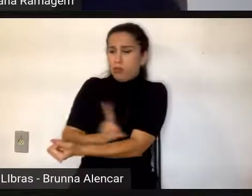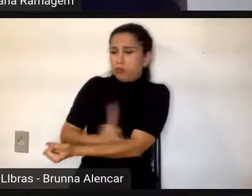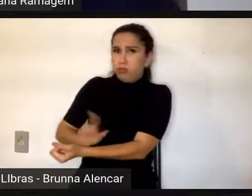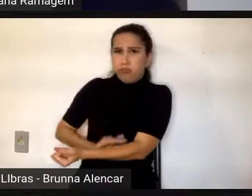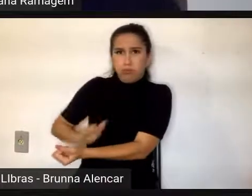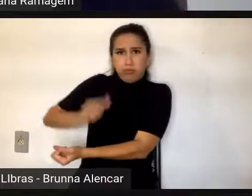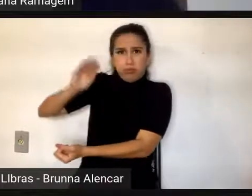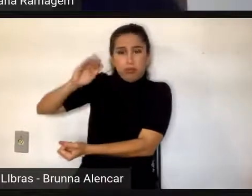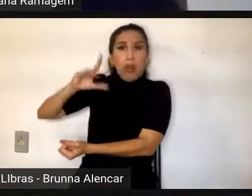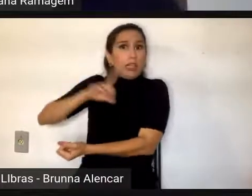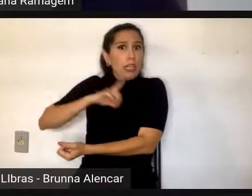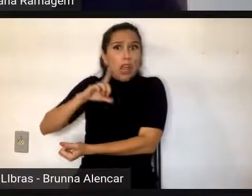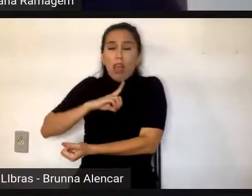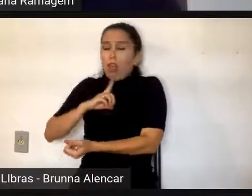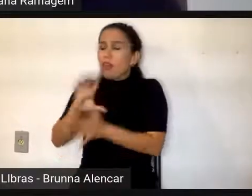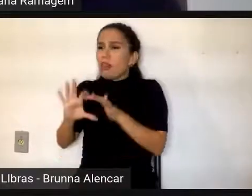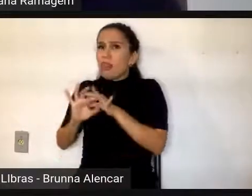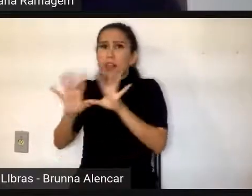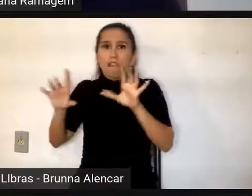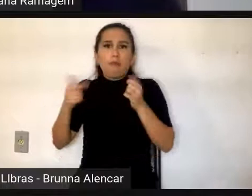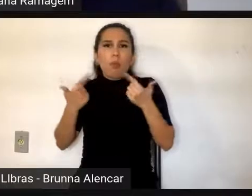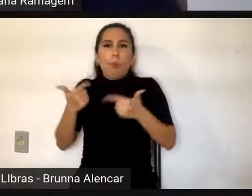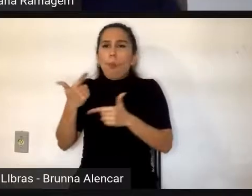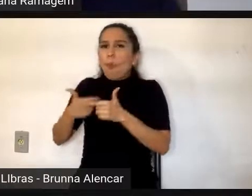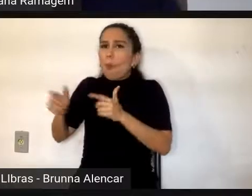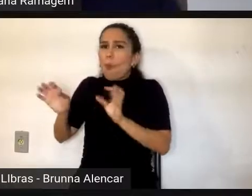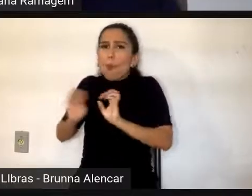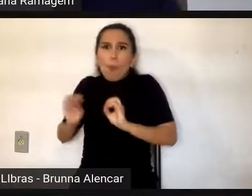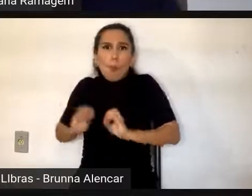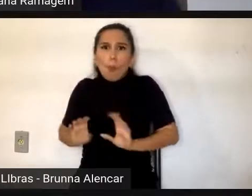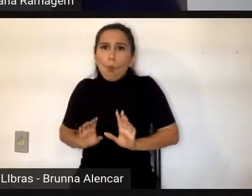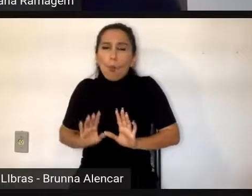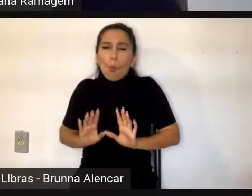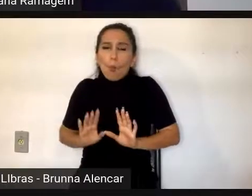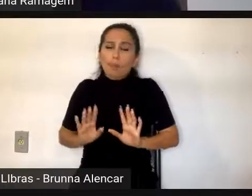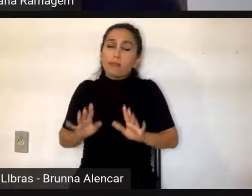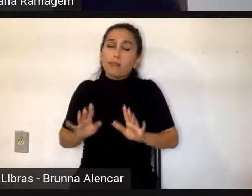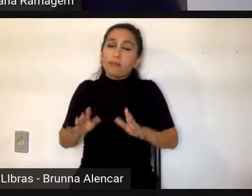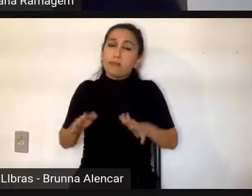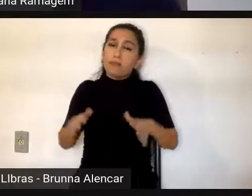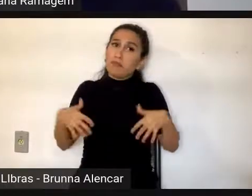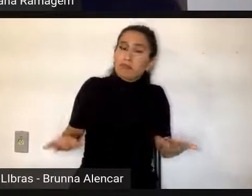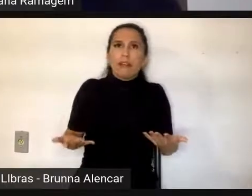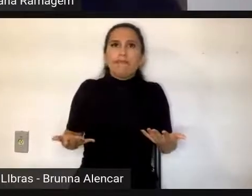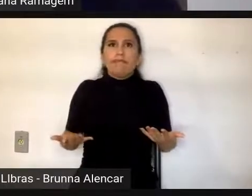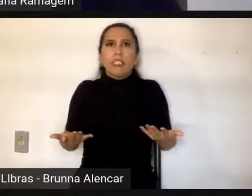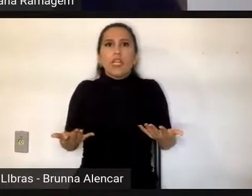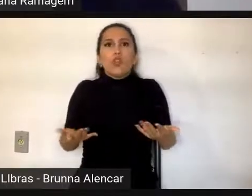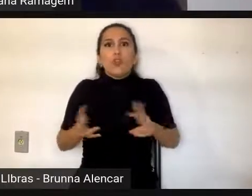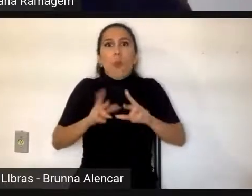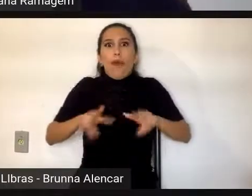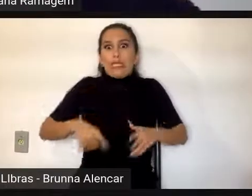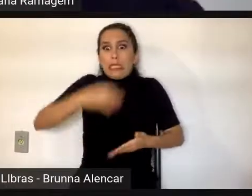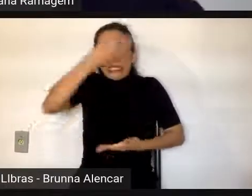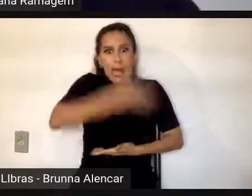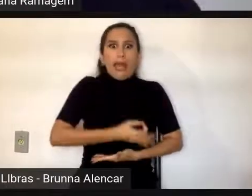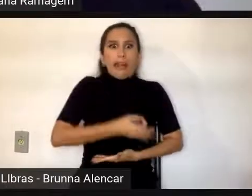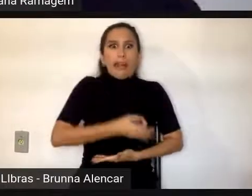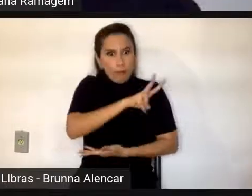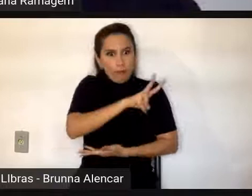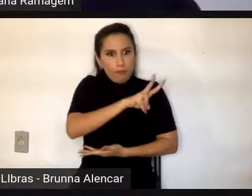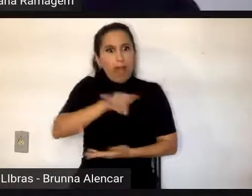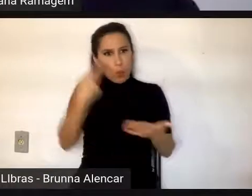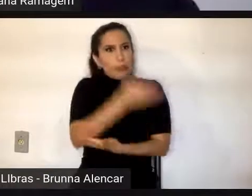né? Agora, apesar da gente não ter aí uma relação de causa e efeito bem estabelecida, a gente ter só essa medida